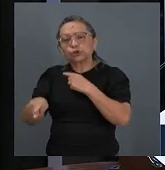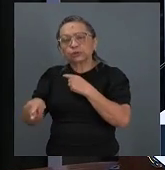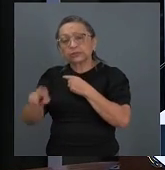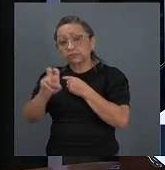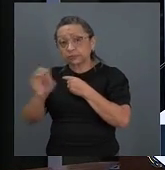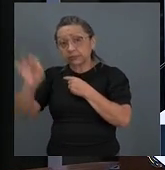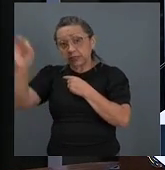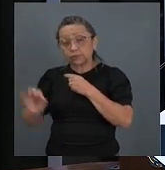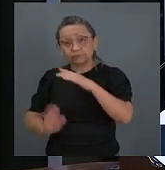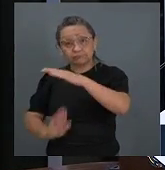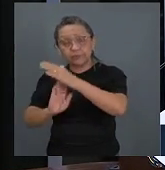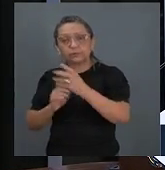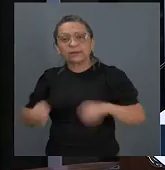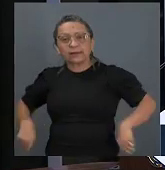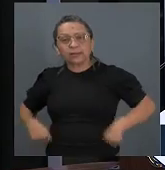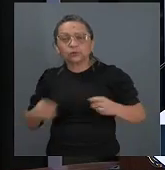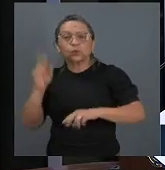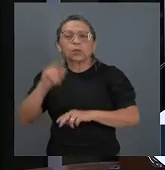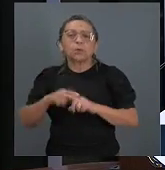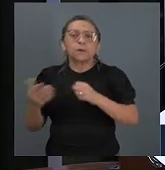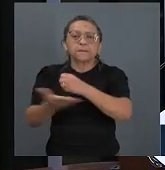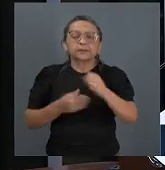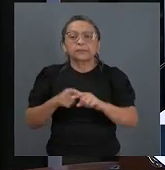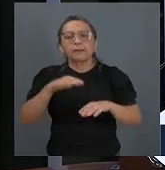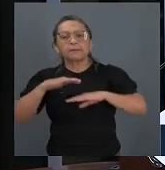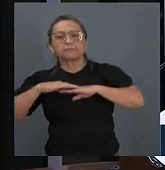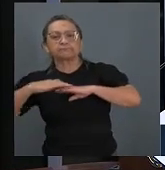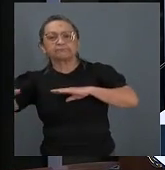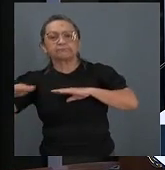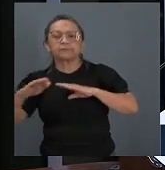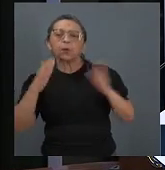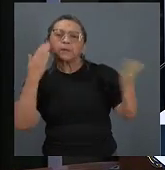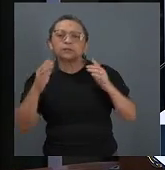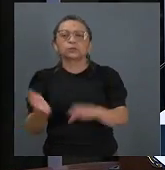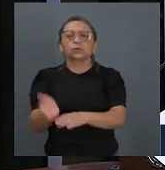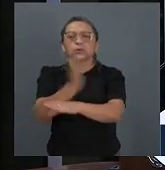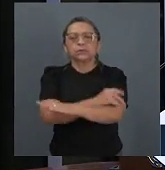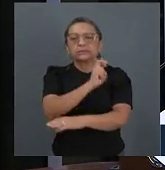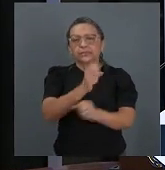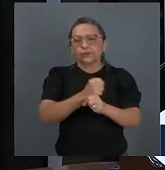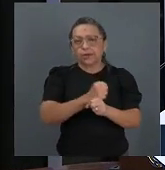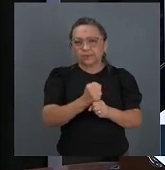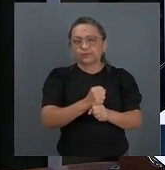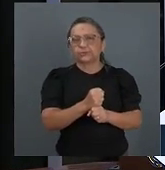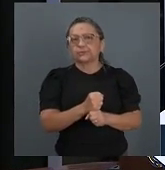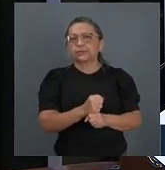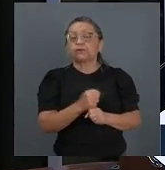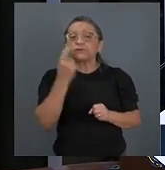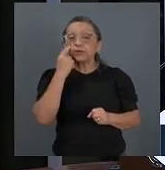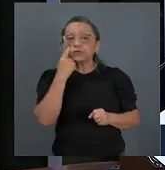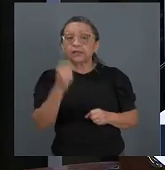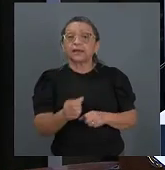teto desses gastos, usados como base, a média dos últimos 5 anos, né, na administração pública. Pega os 5 anos,